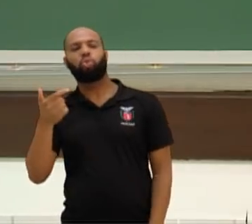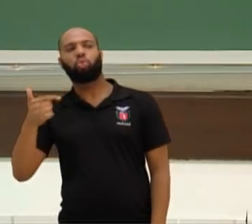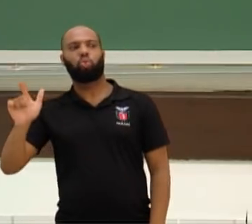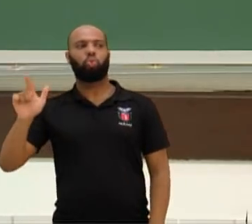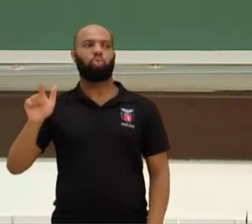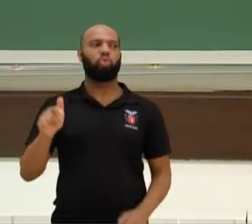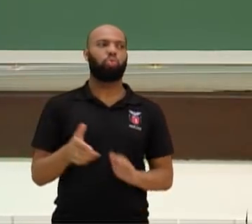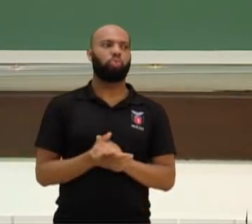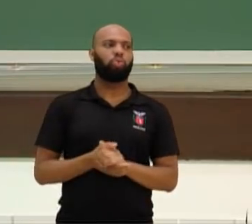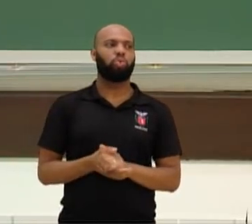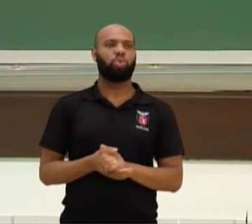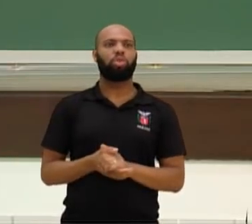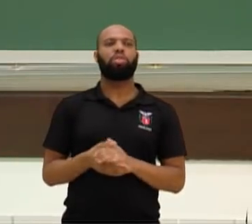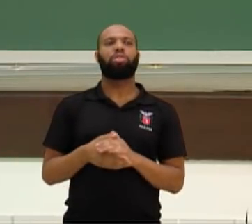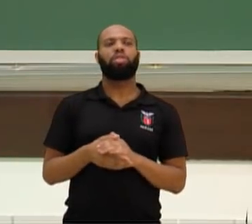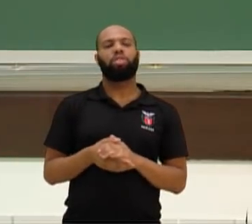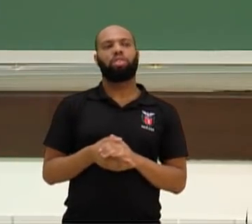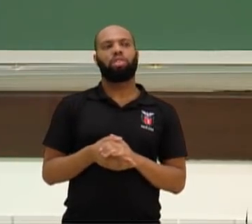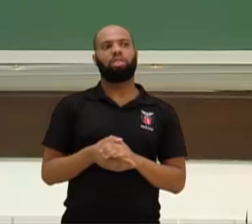agora vocês já devem ter